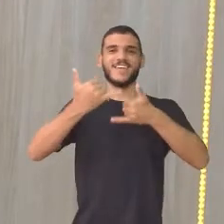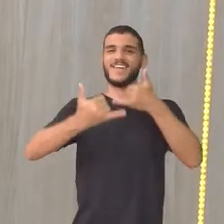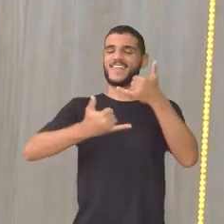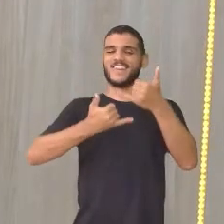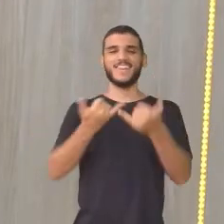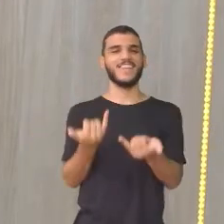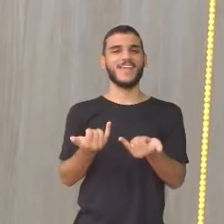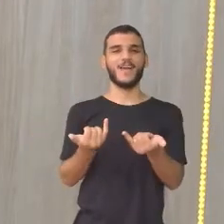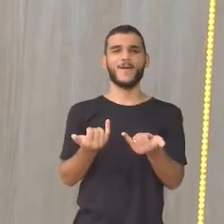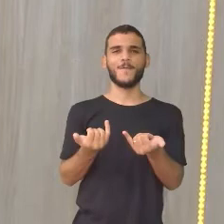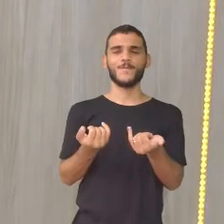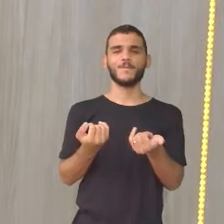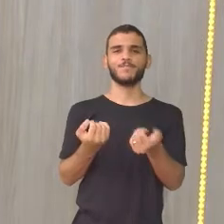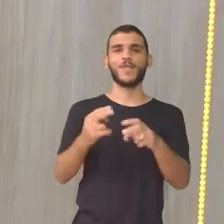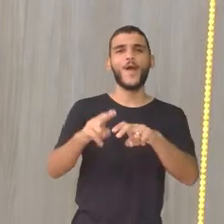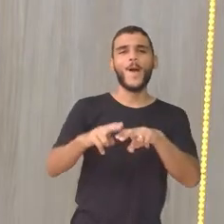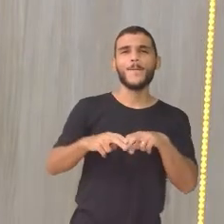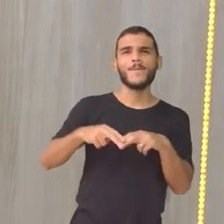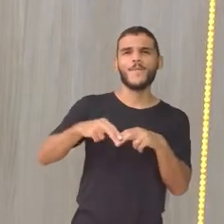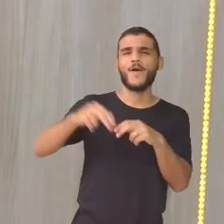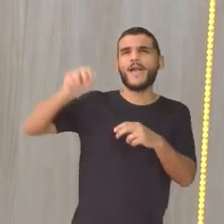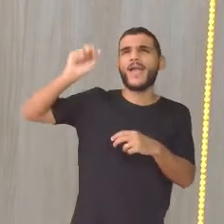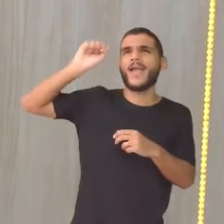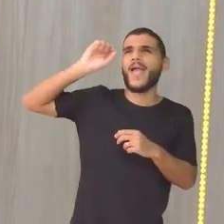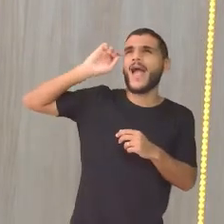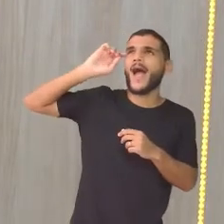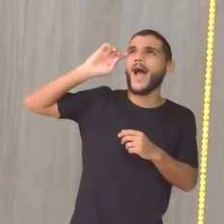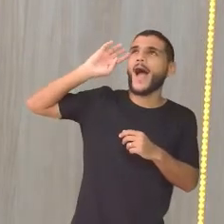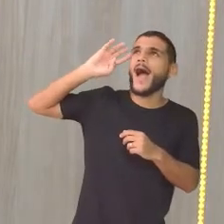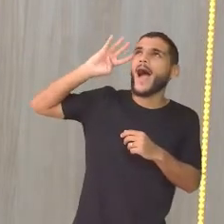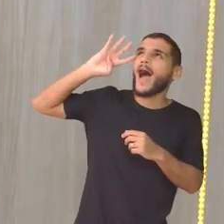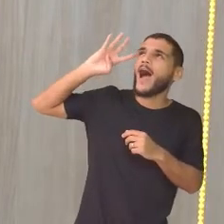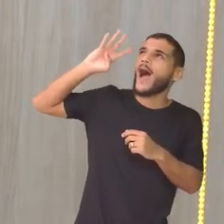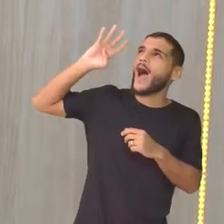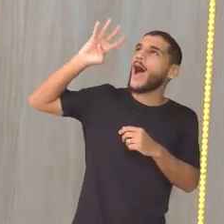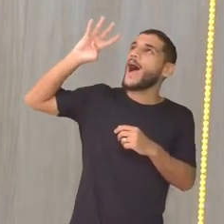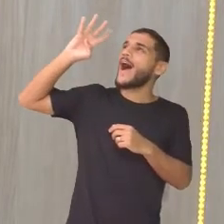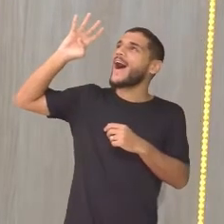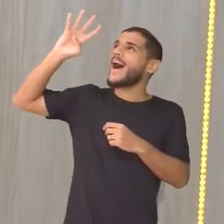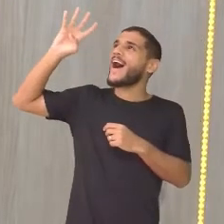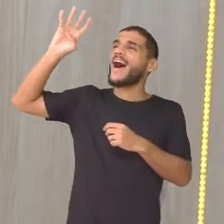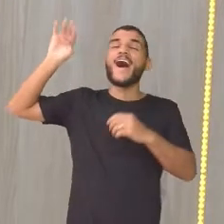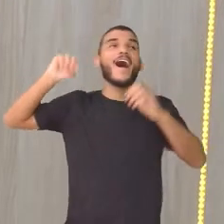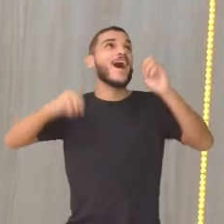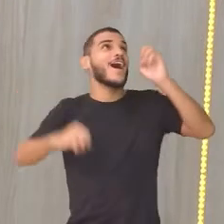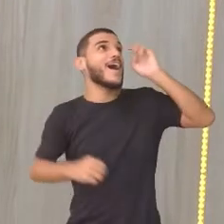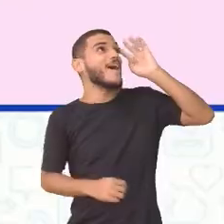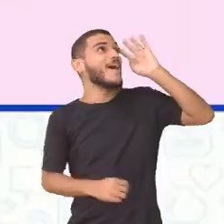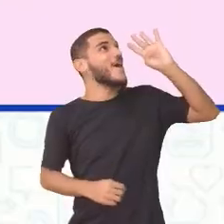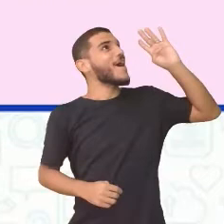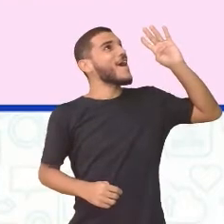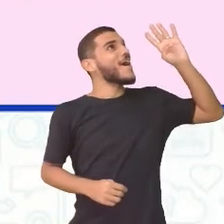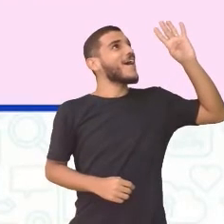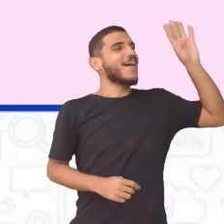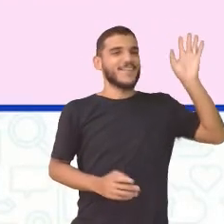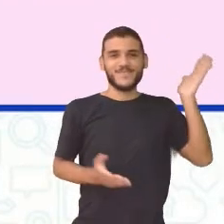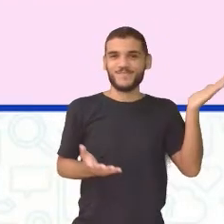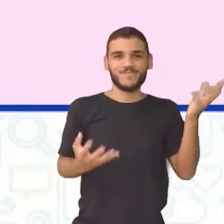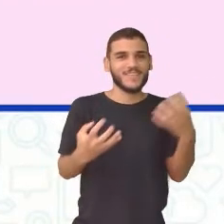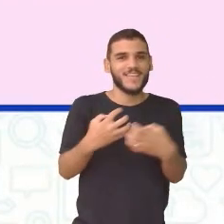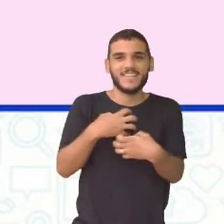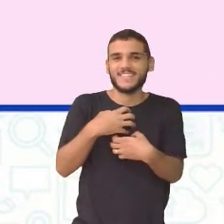distrai, ele nos causa alegria, causa sensações incríveis. Então, o livro é